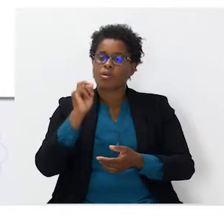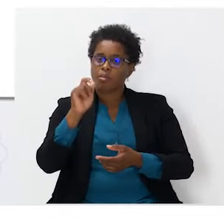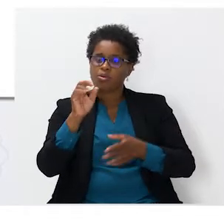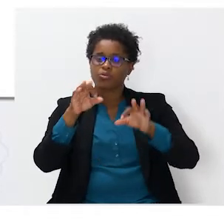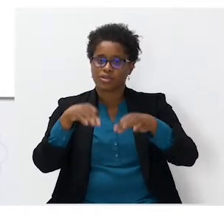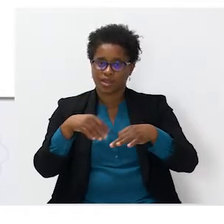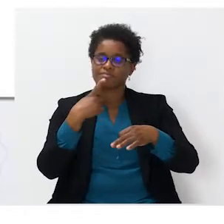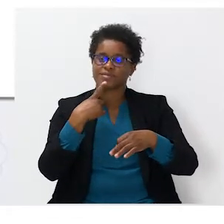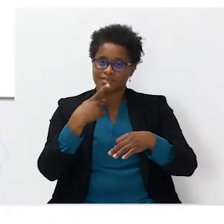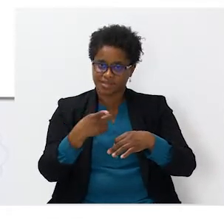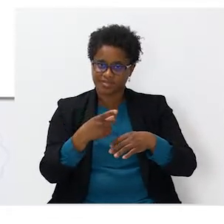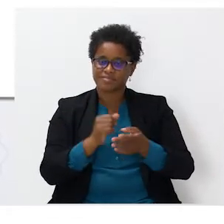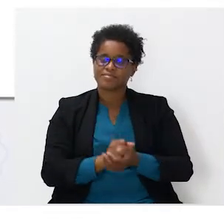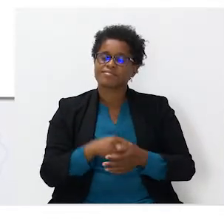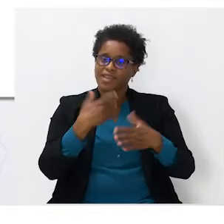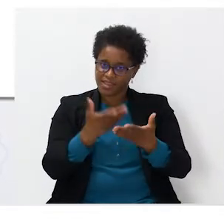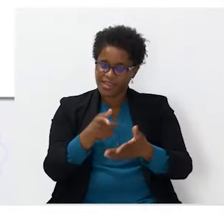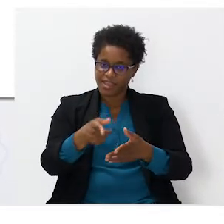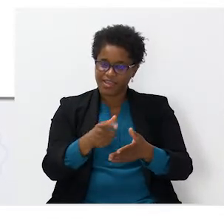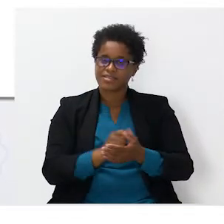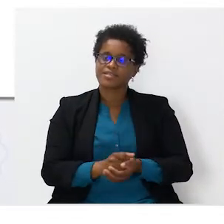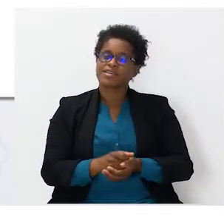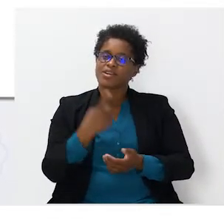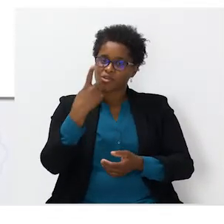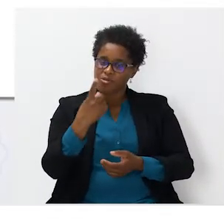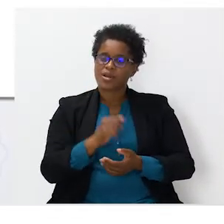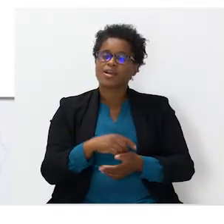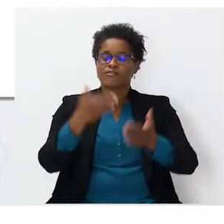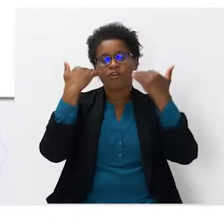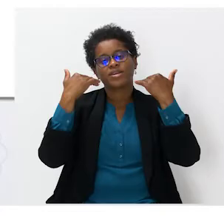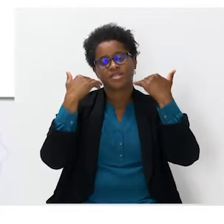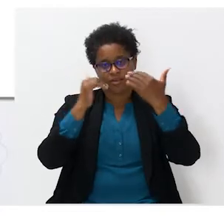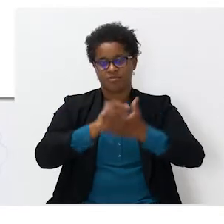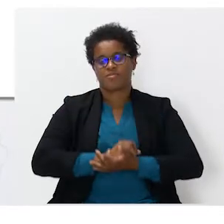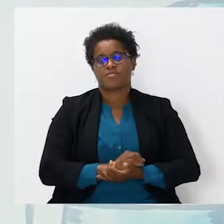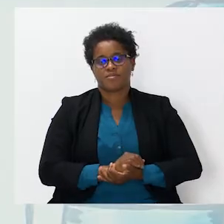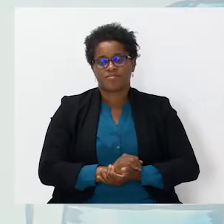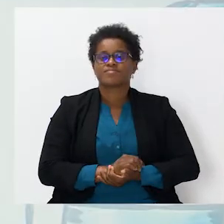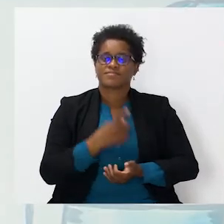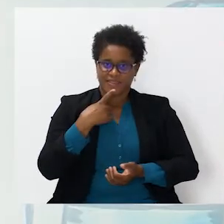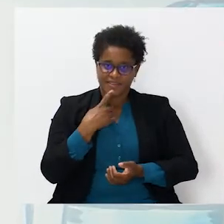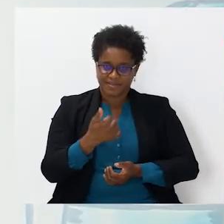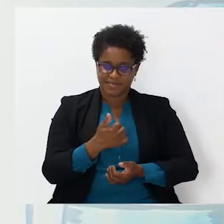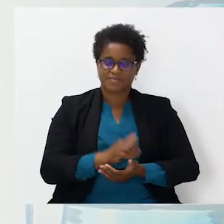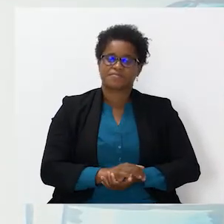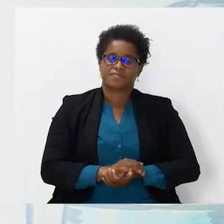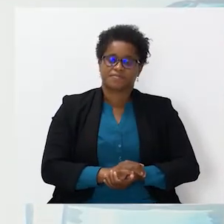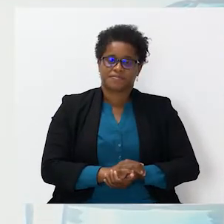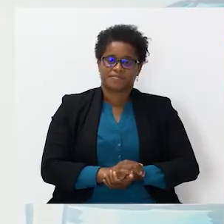final, certo? Dá-nos também, esta frase dá-nos uma informação, certo?